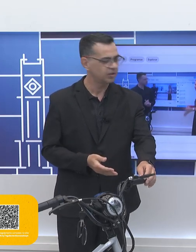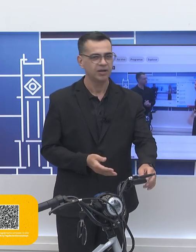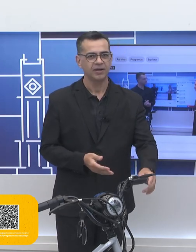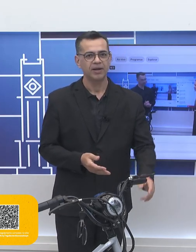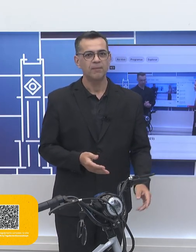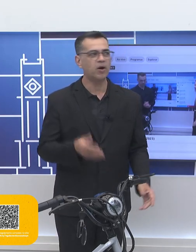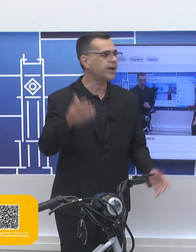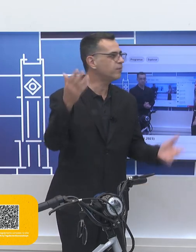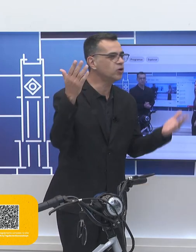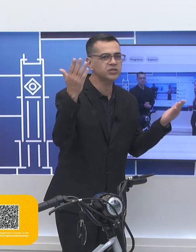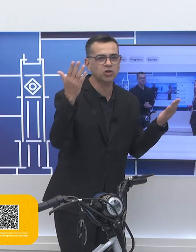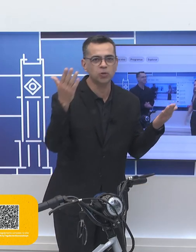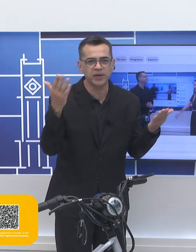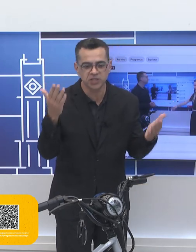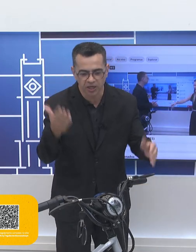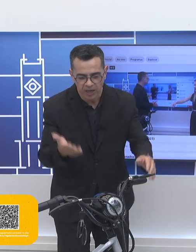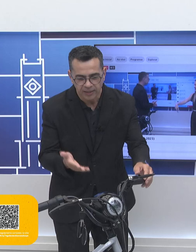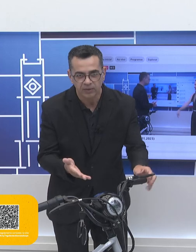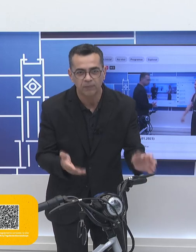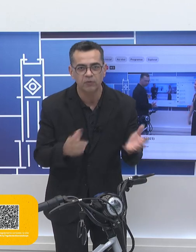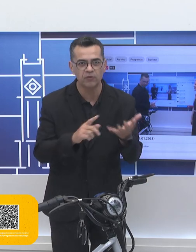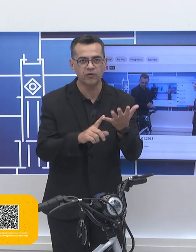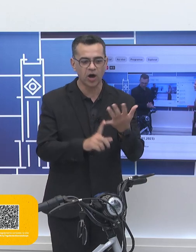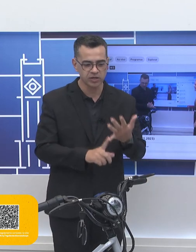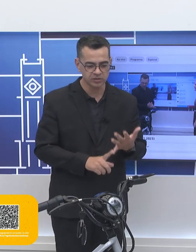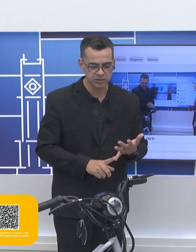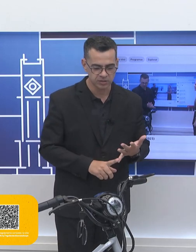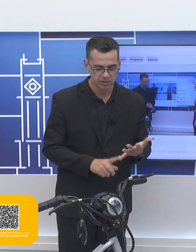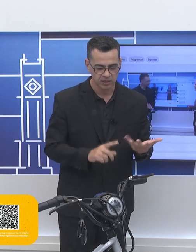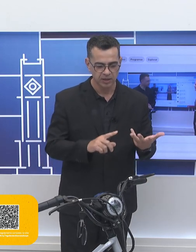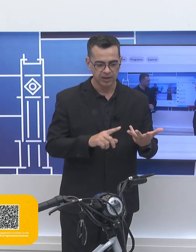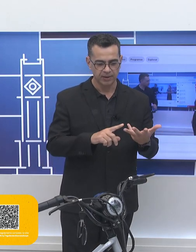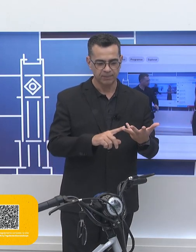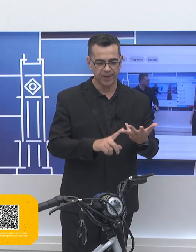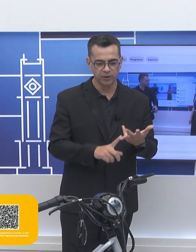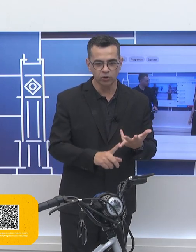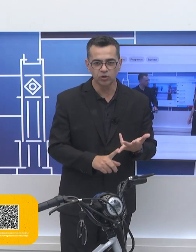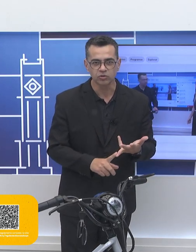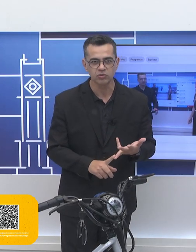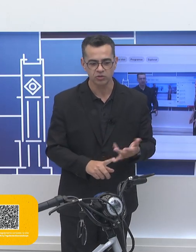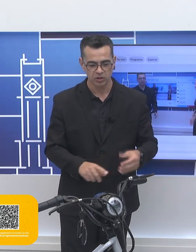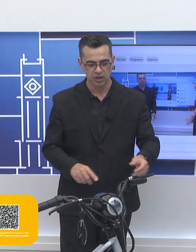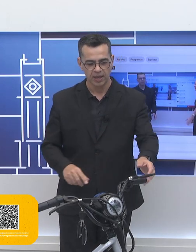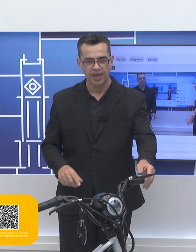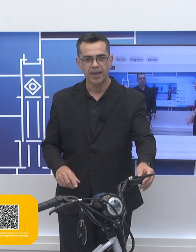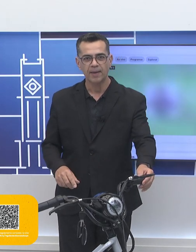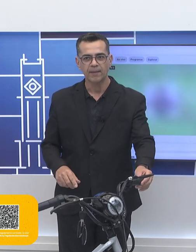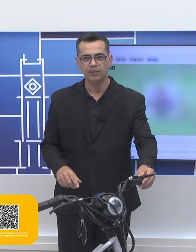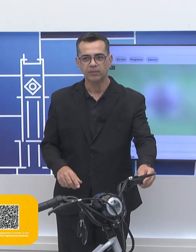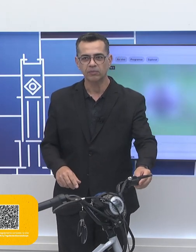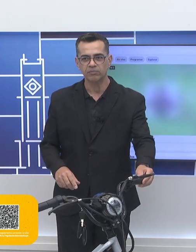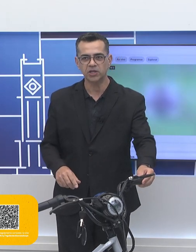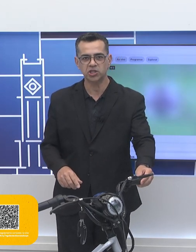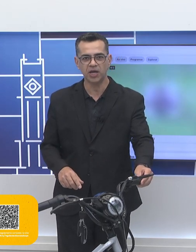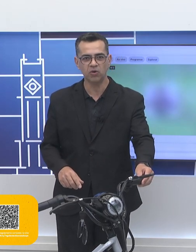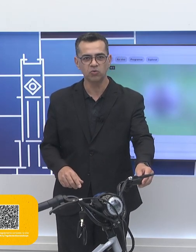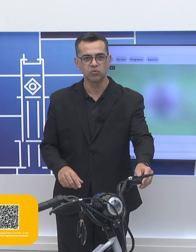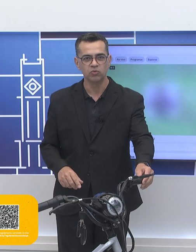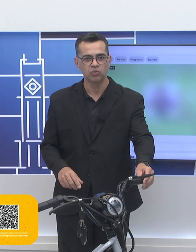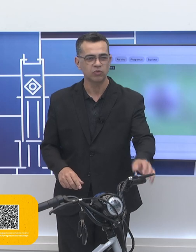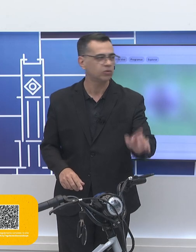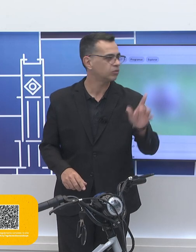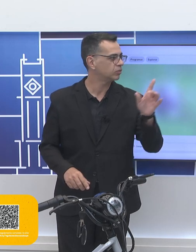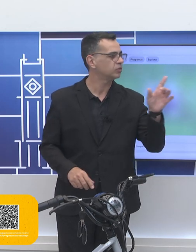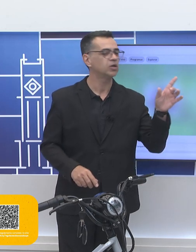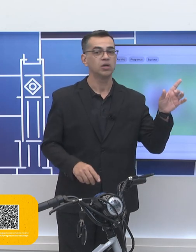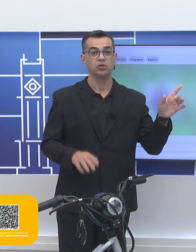Não sei. Põe a música que eu te pedi. Vozes. Ai. Barulhos. Hoje. Mexeu.